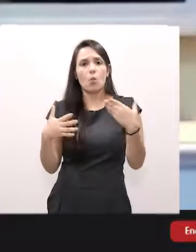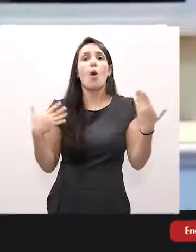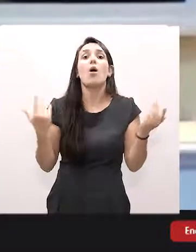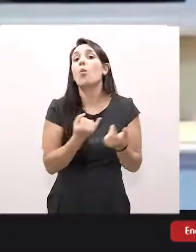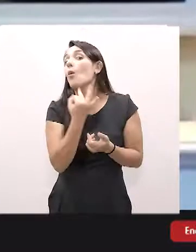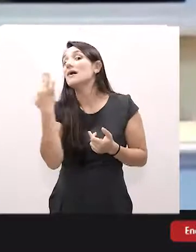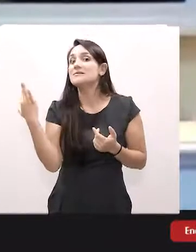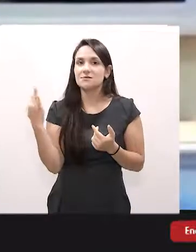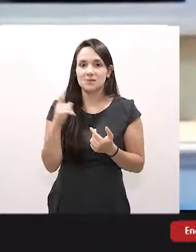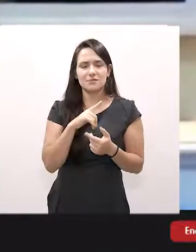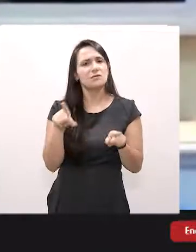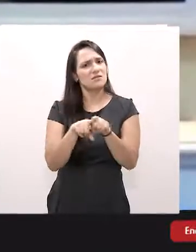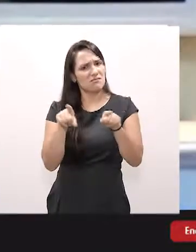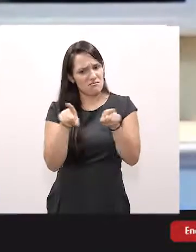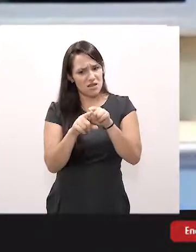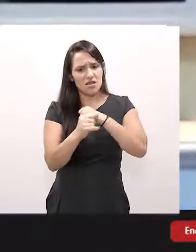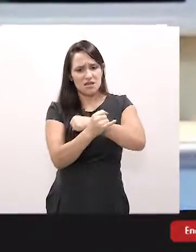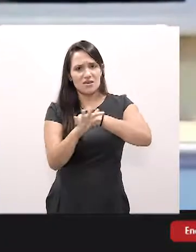inclusive